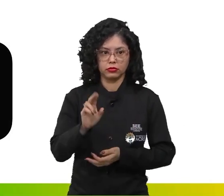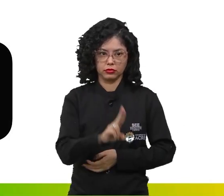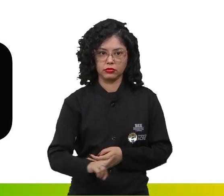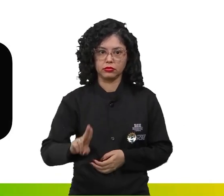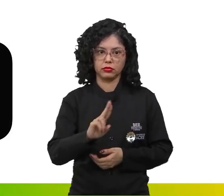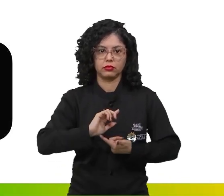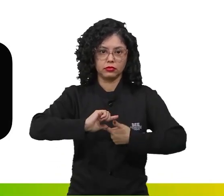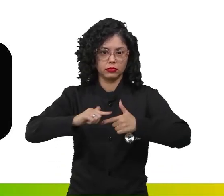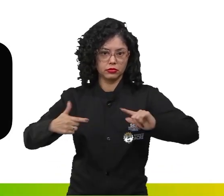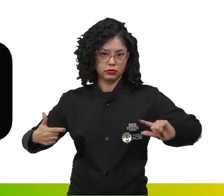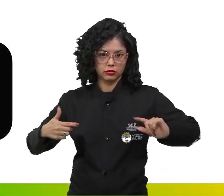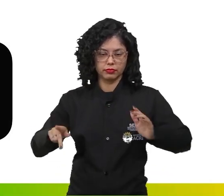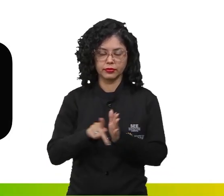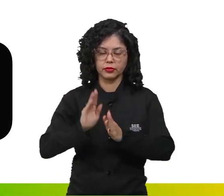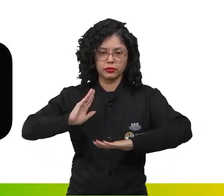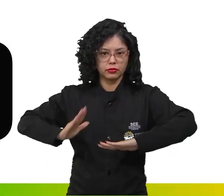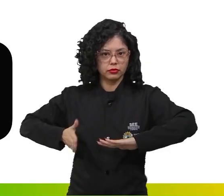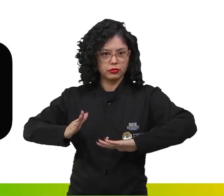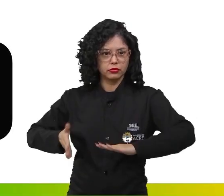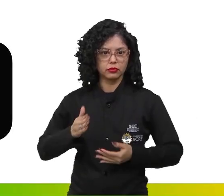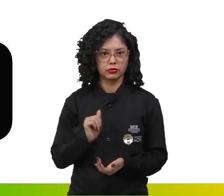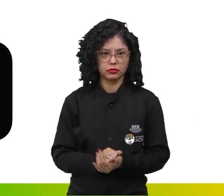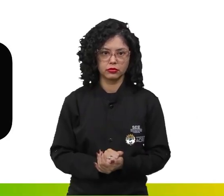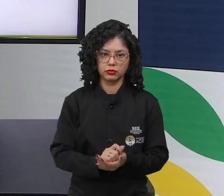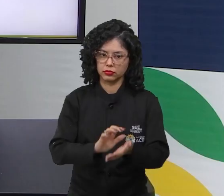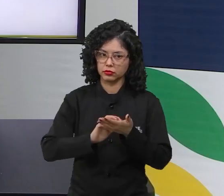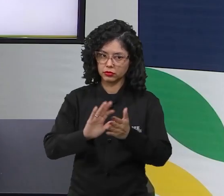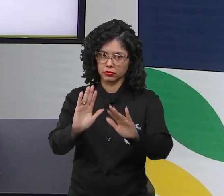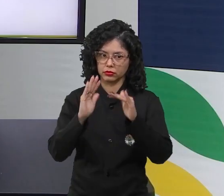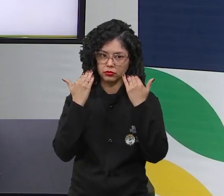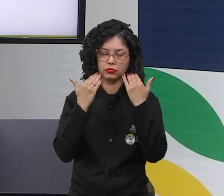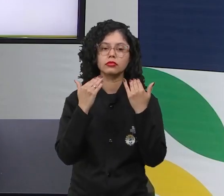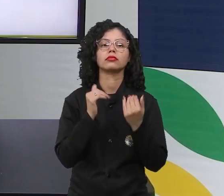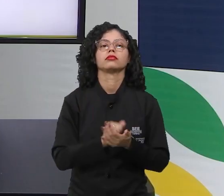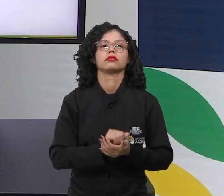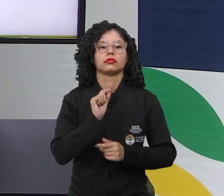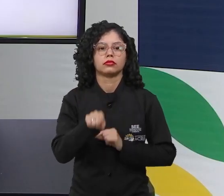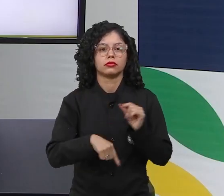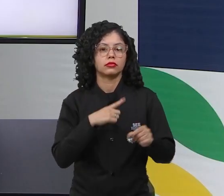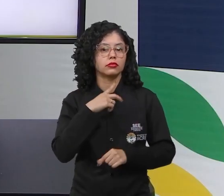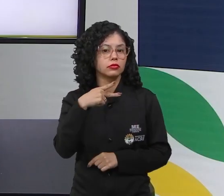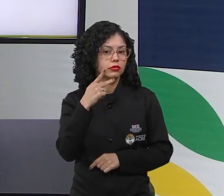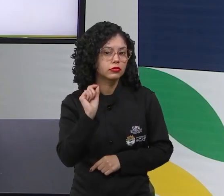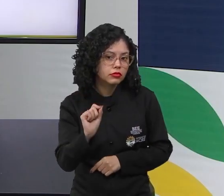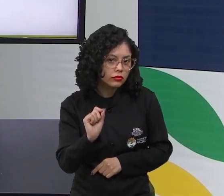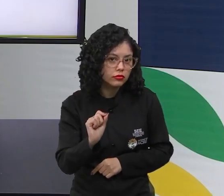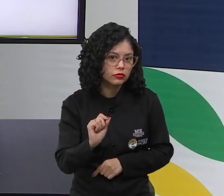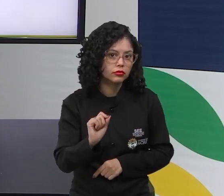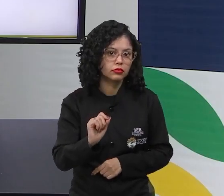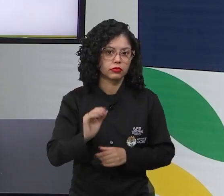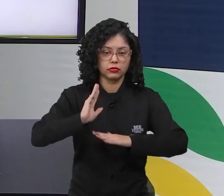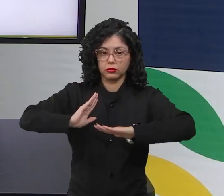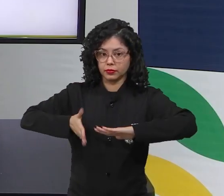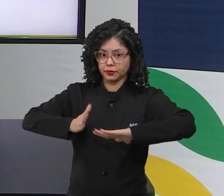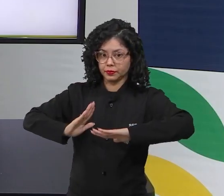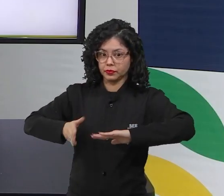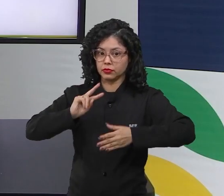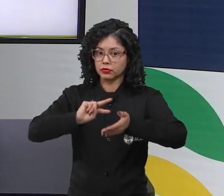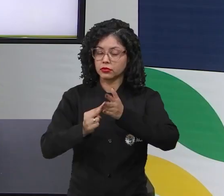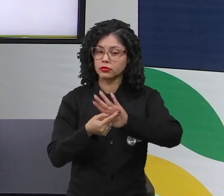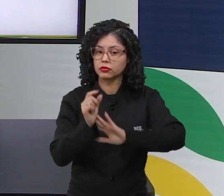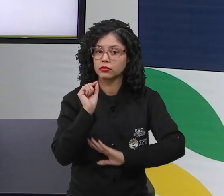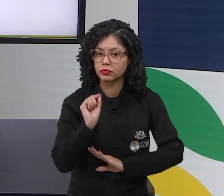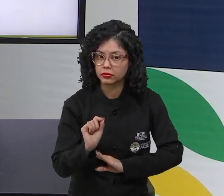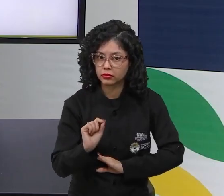de publicidade digital. Então, volta aqui para a professora, nós estamos falando de formas contemporâneas, isso significa